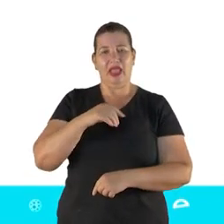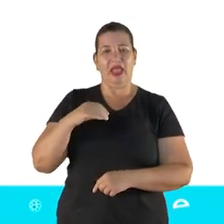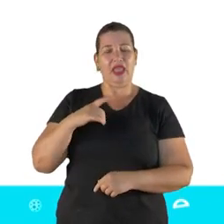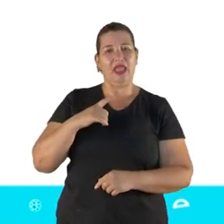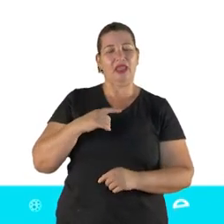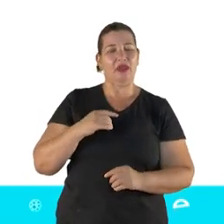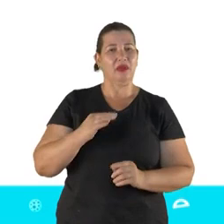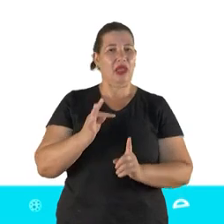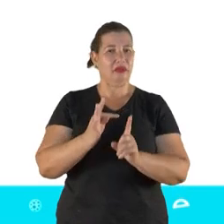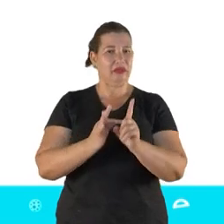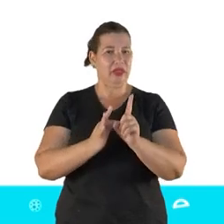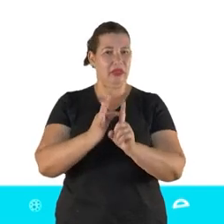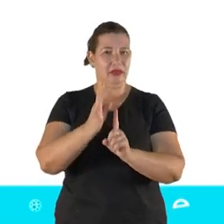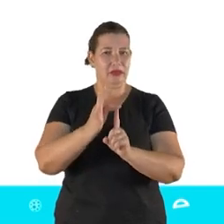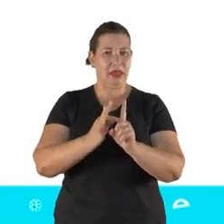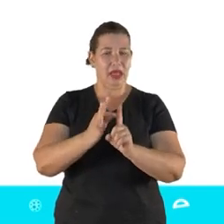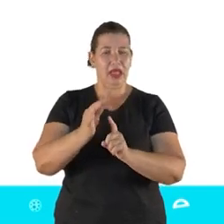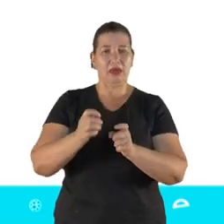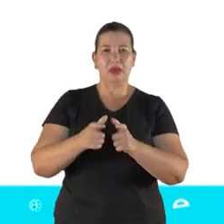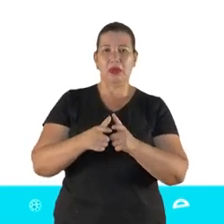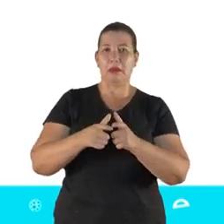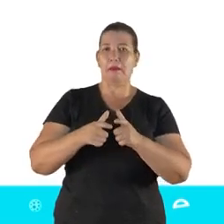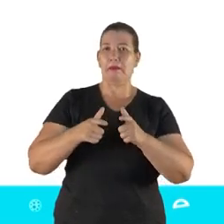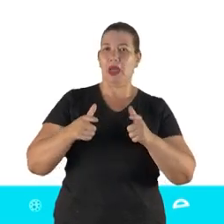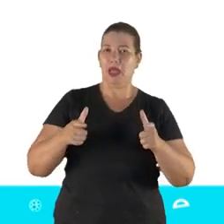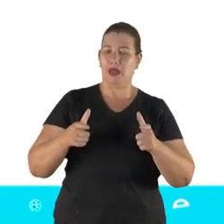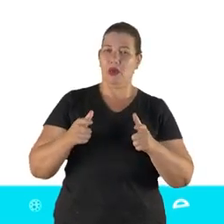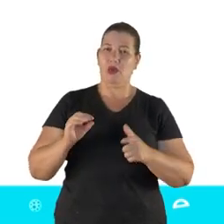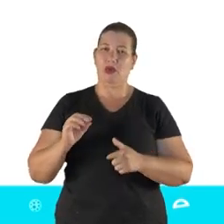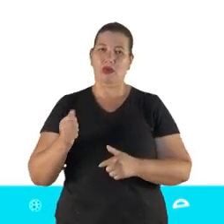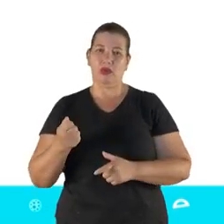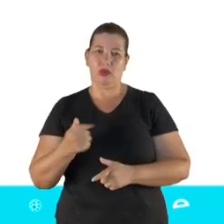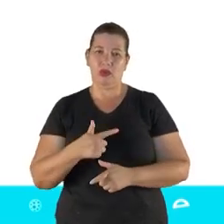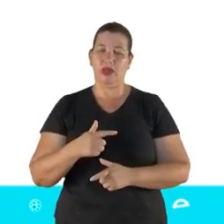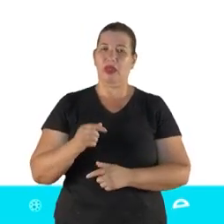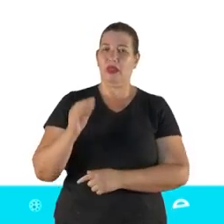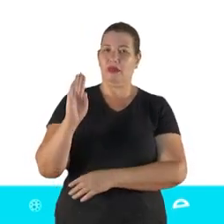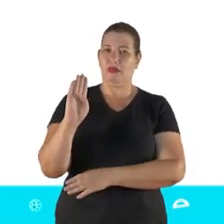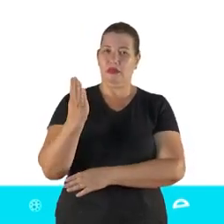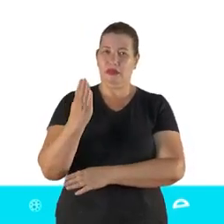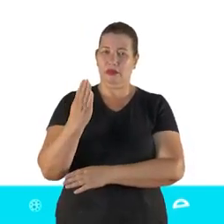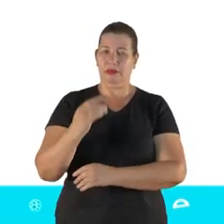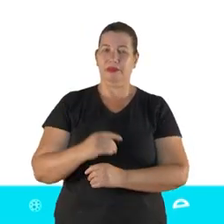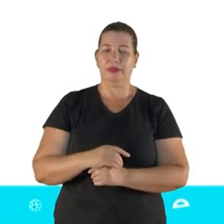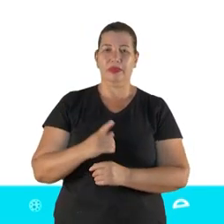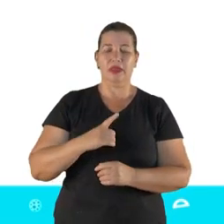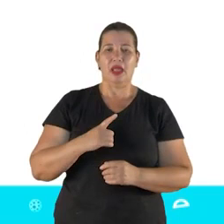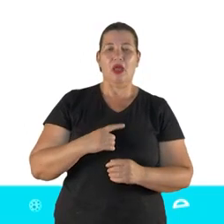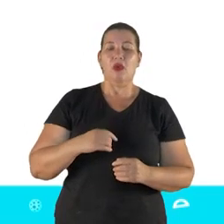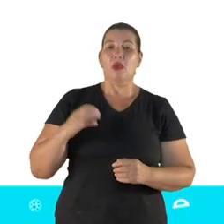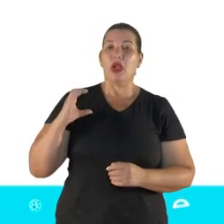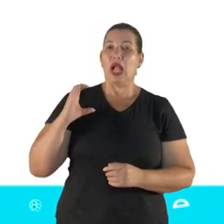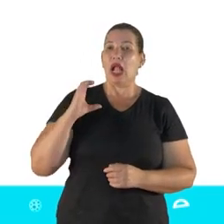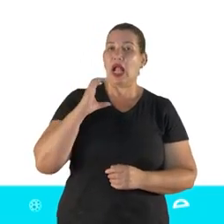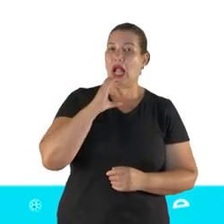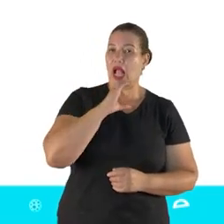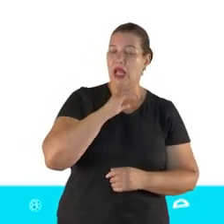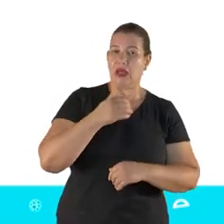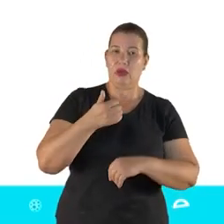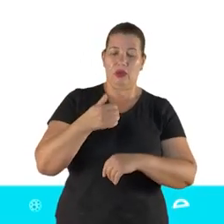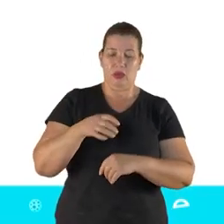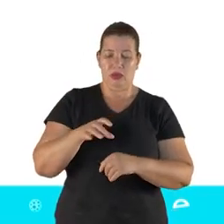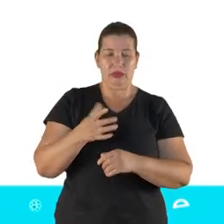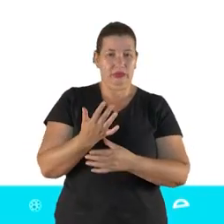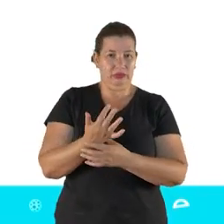a condutibilidade térmica maior do que a madeira. Portanto, a transferência